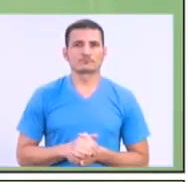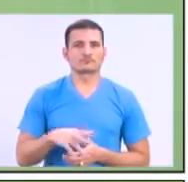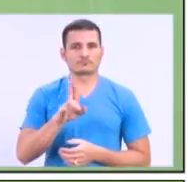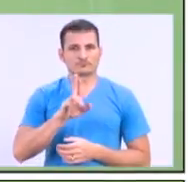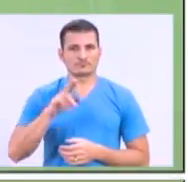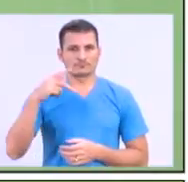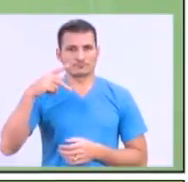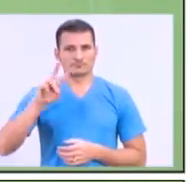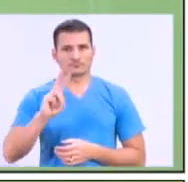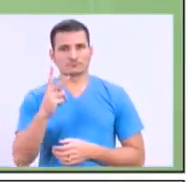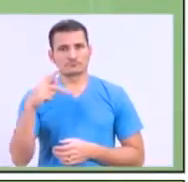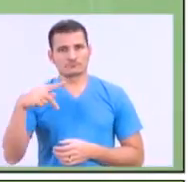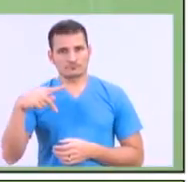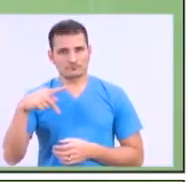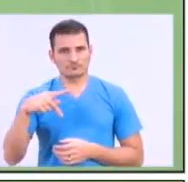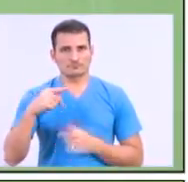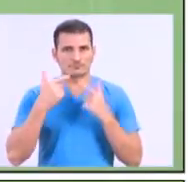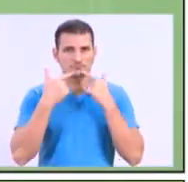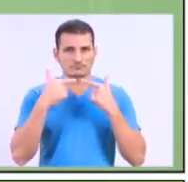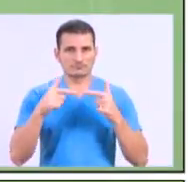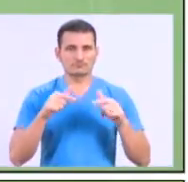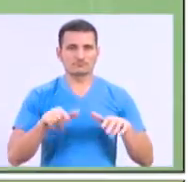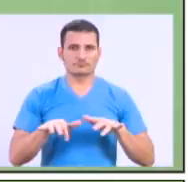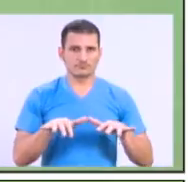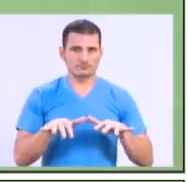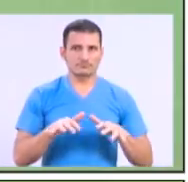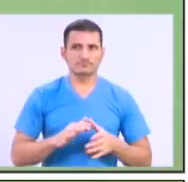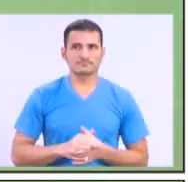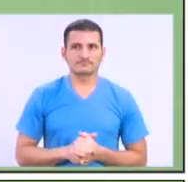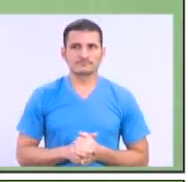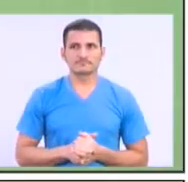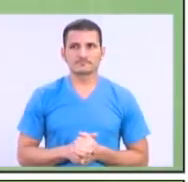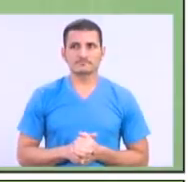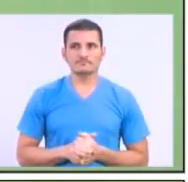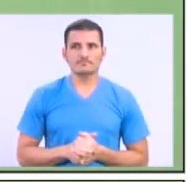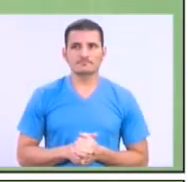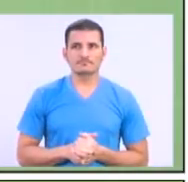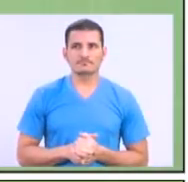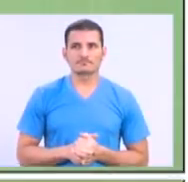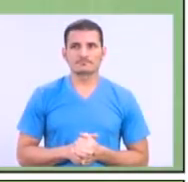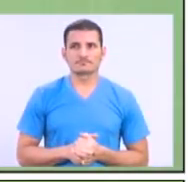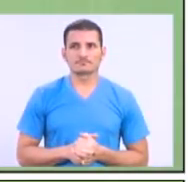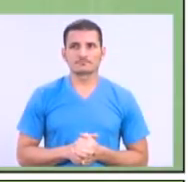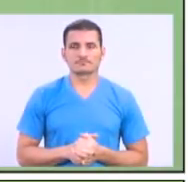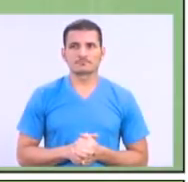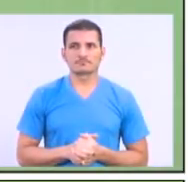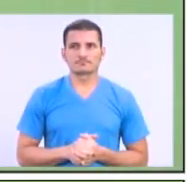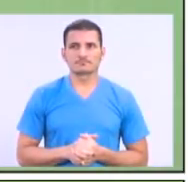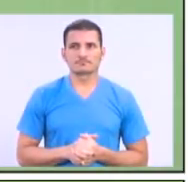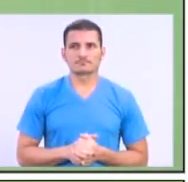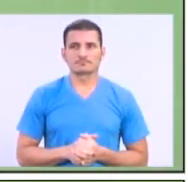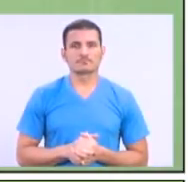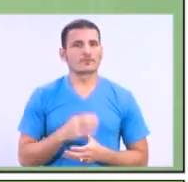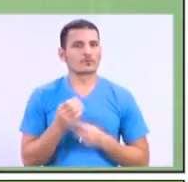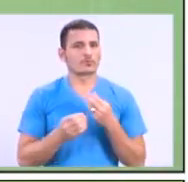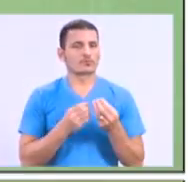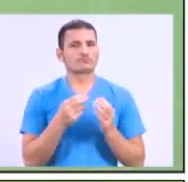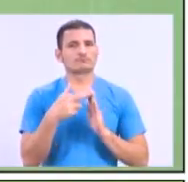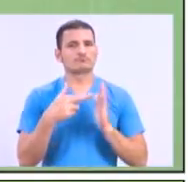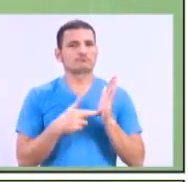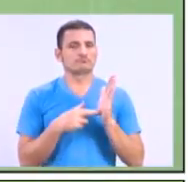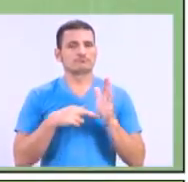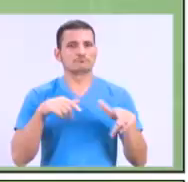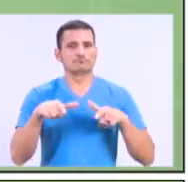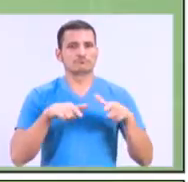a linguagem de programação PHP. Né? Pré-requisito para a gente saber, para a gente trabalhar com PHP,